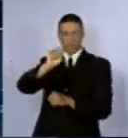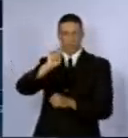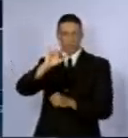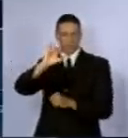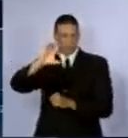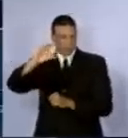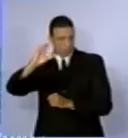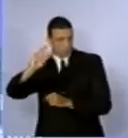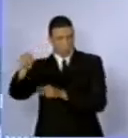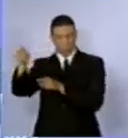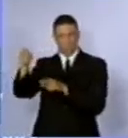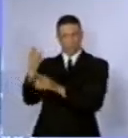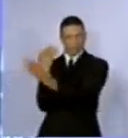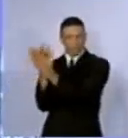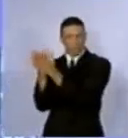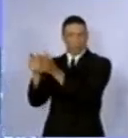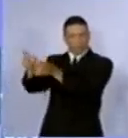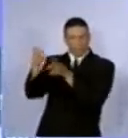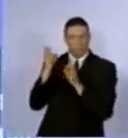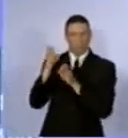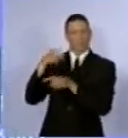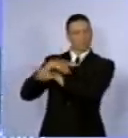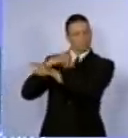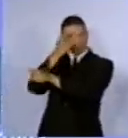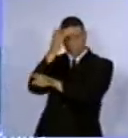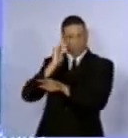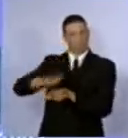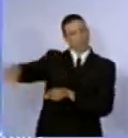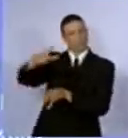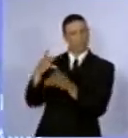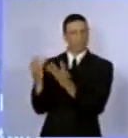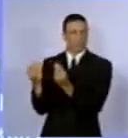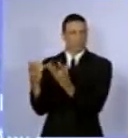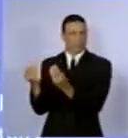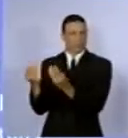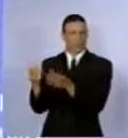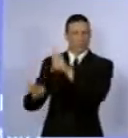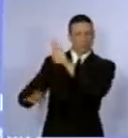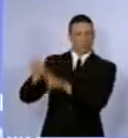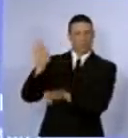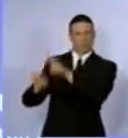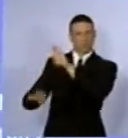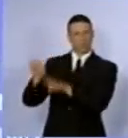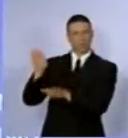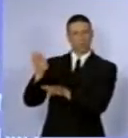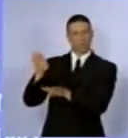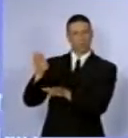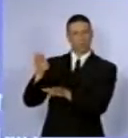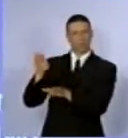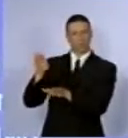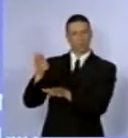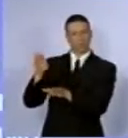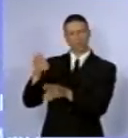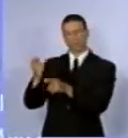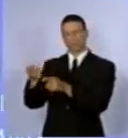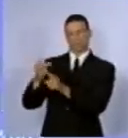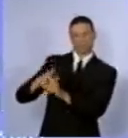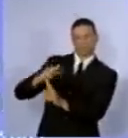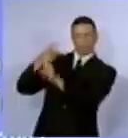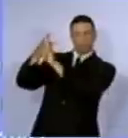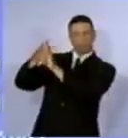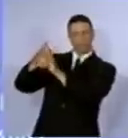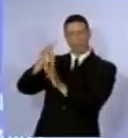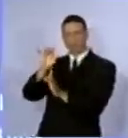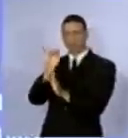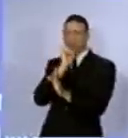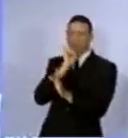que estiveram envolvidas nesses estudos. Não somente existe uma relação, mas também existe uma dupla probabilidade, ou